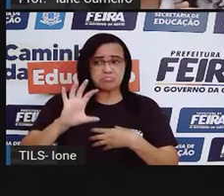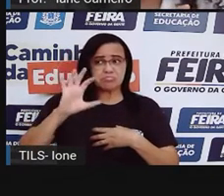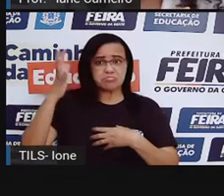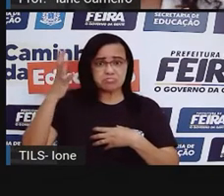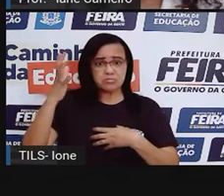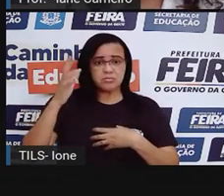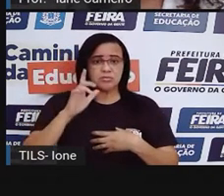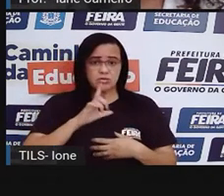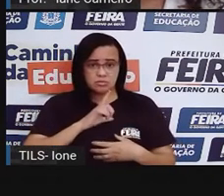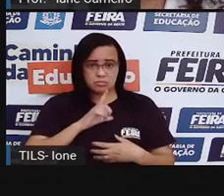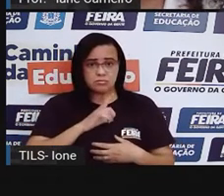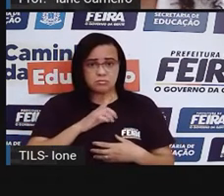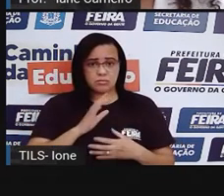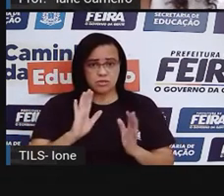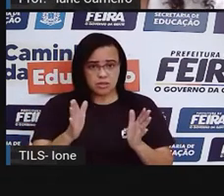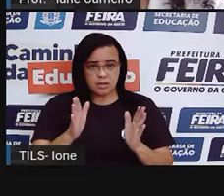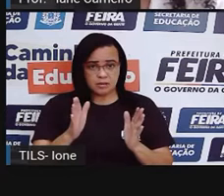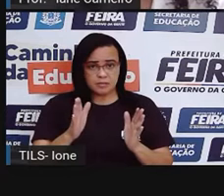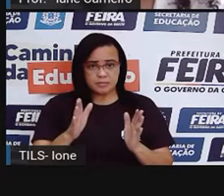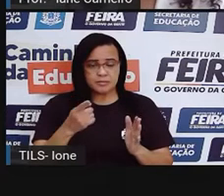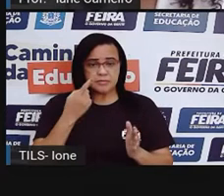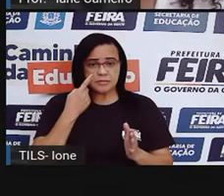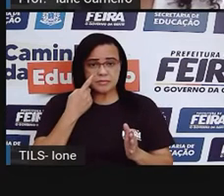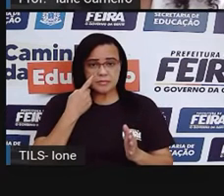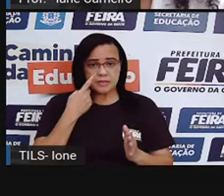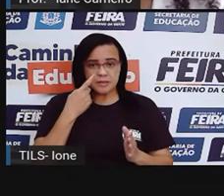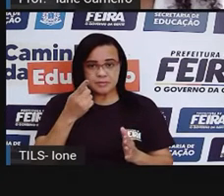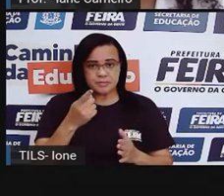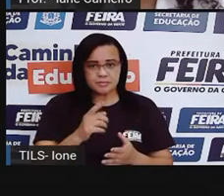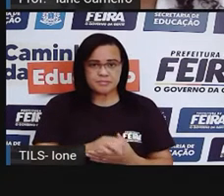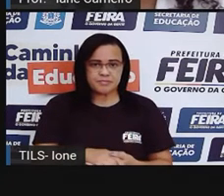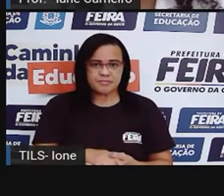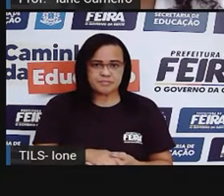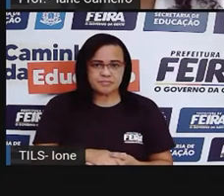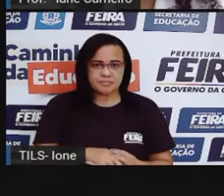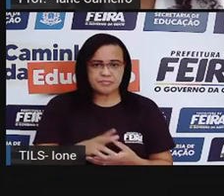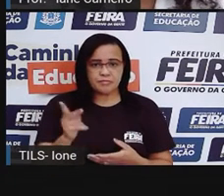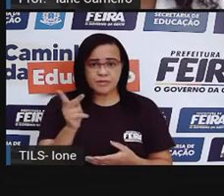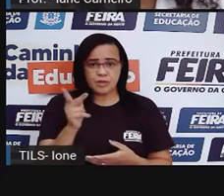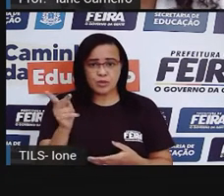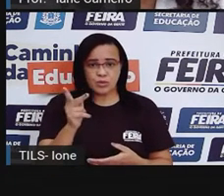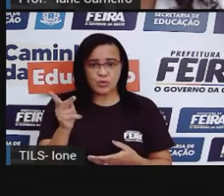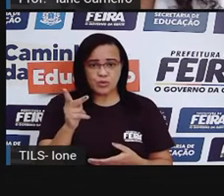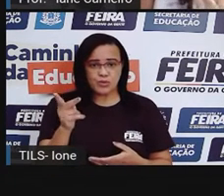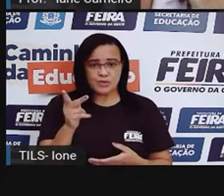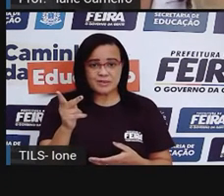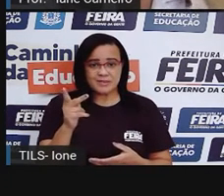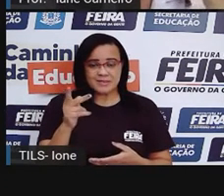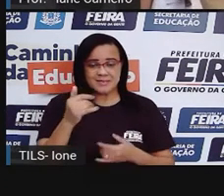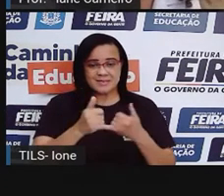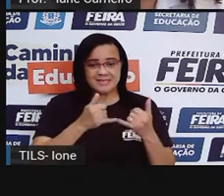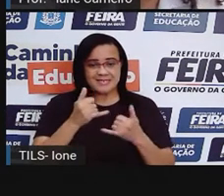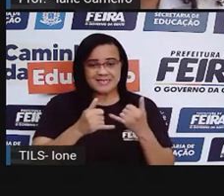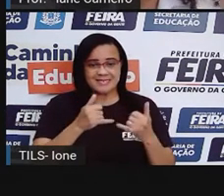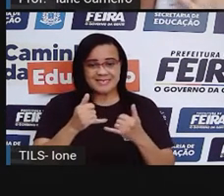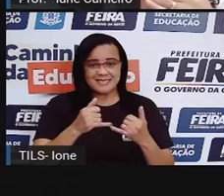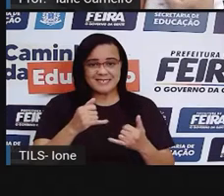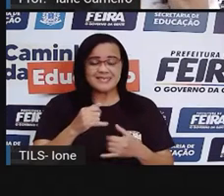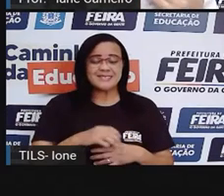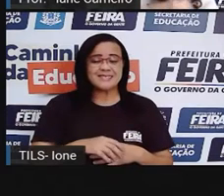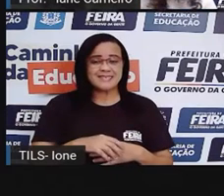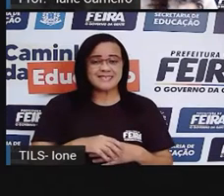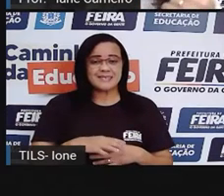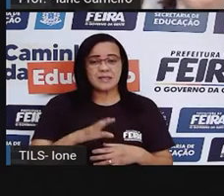Vamos ver o significado da palavra empatia? Olha só que bonitinho aqui, os dois bonequinhos, ó. Empatia é